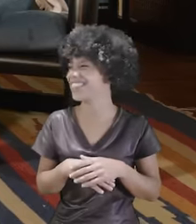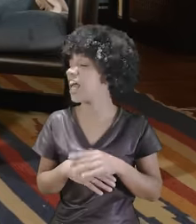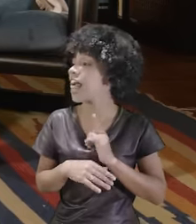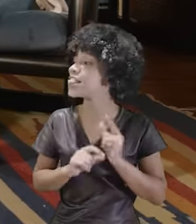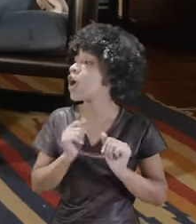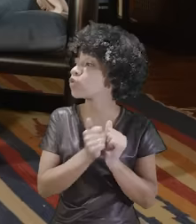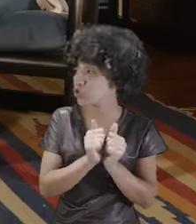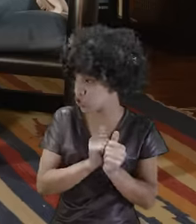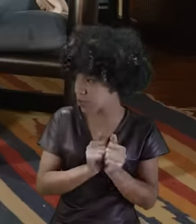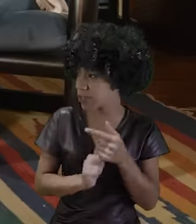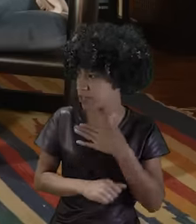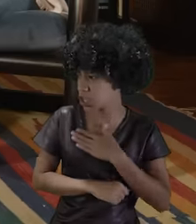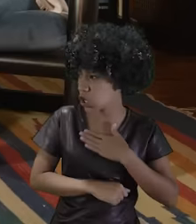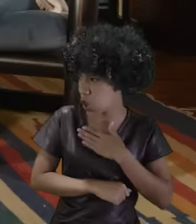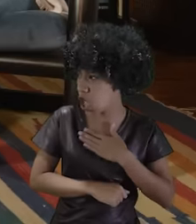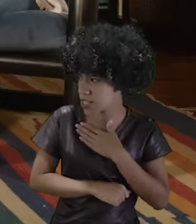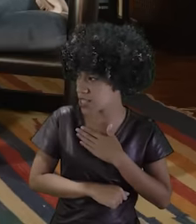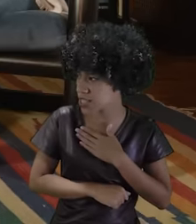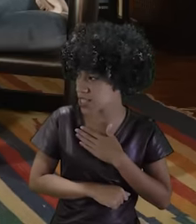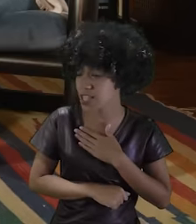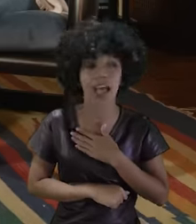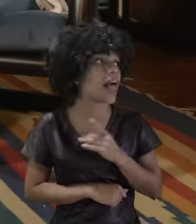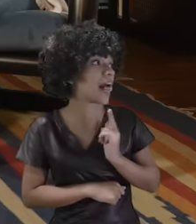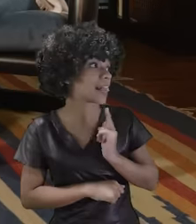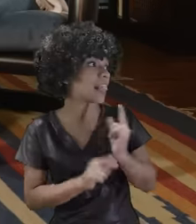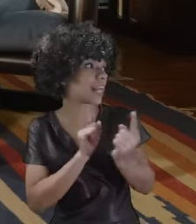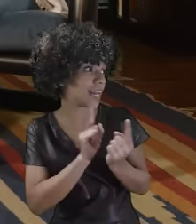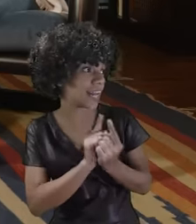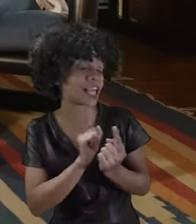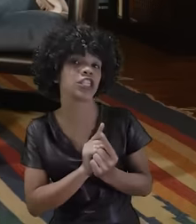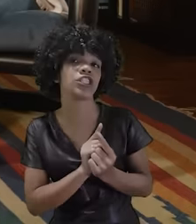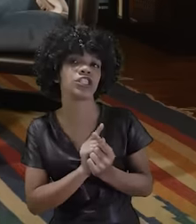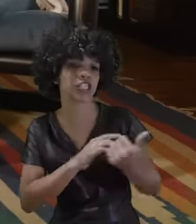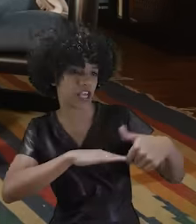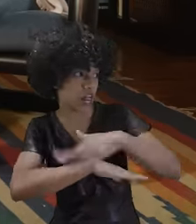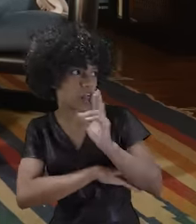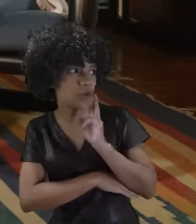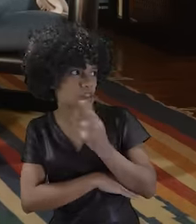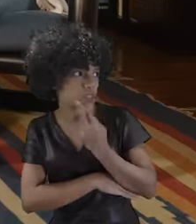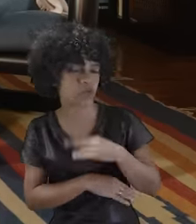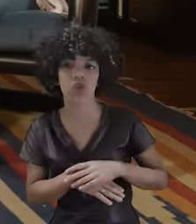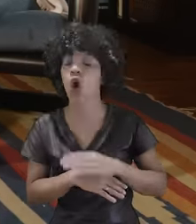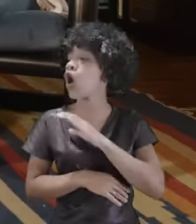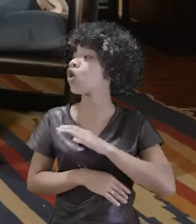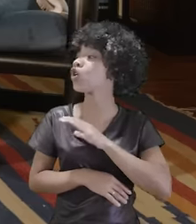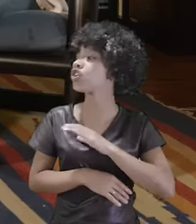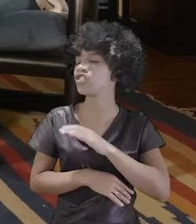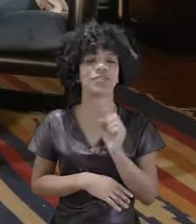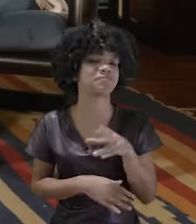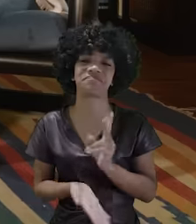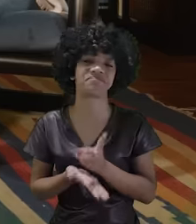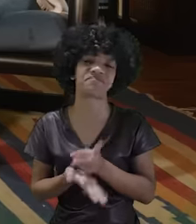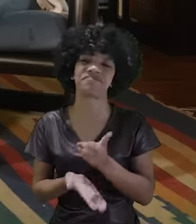Tem algum time de futebol que você acabou tendo que torcer tem muito cliente passa lá na porta da minha garagem e fala Corinthians